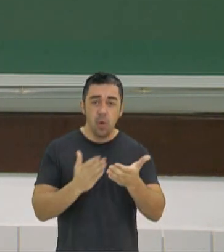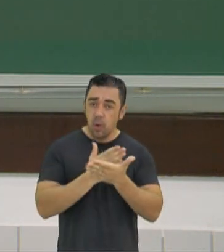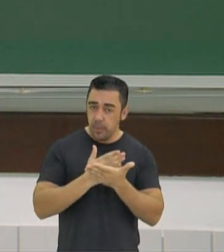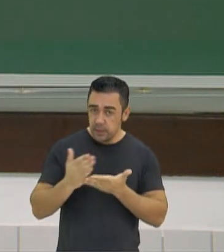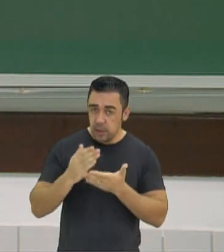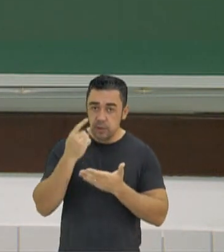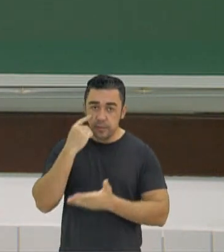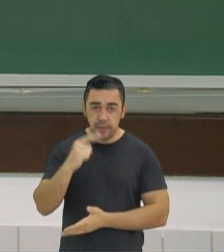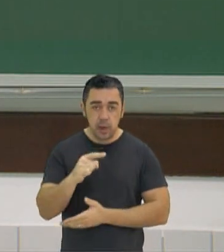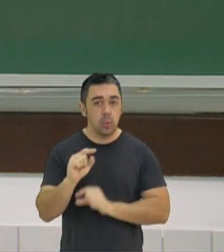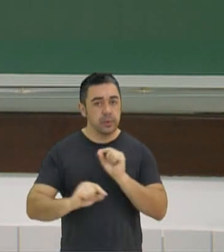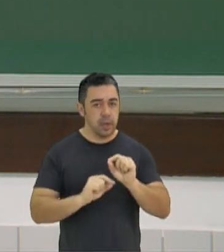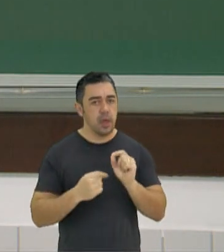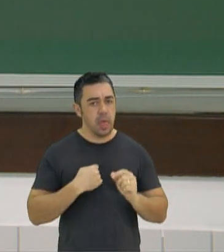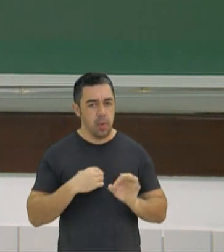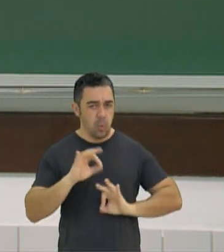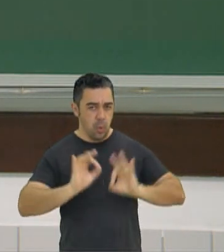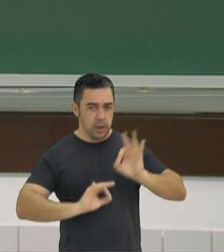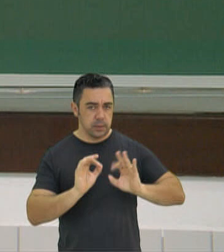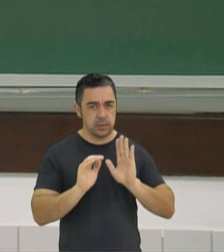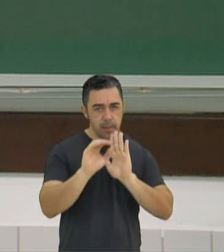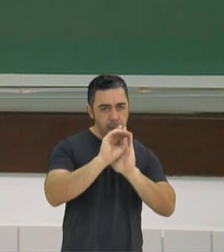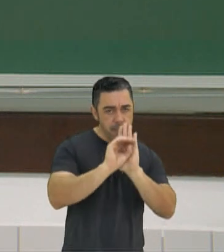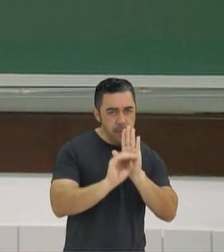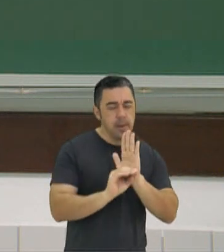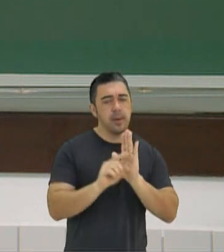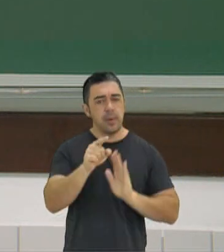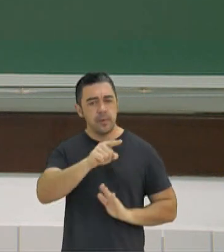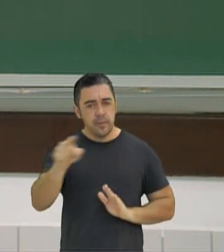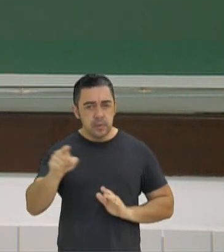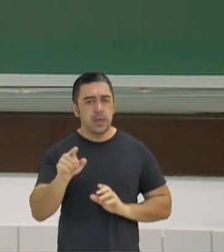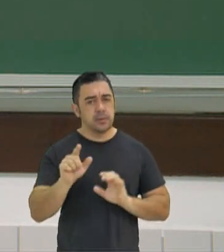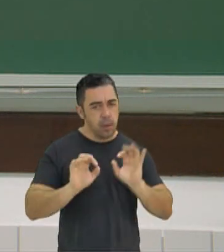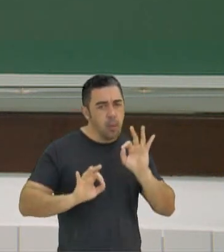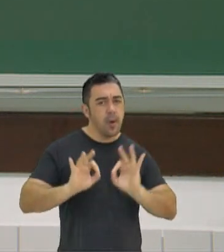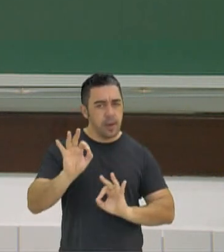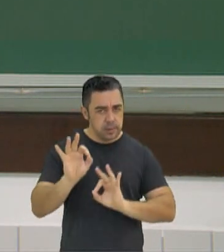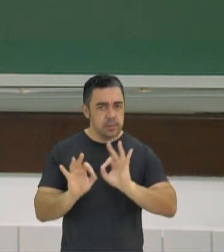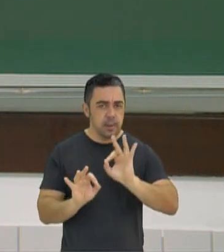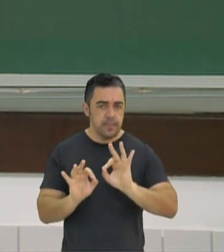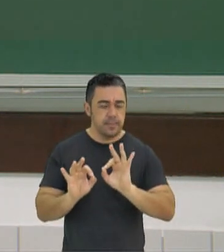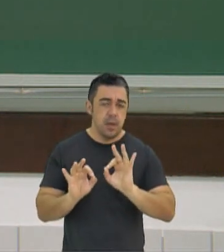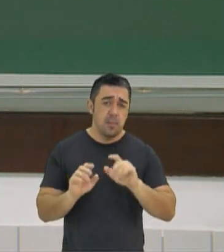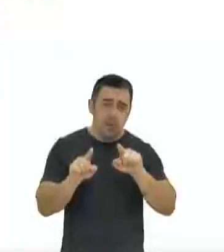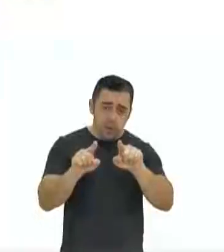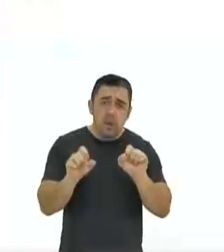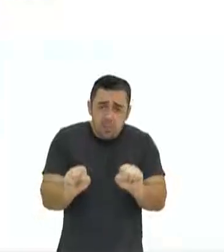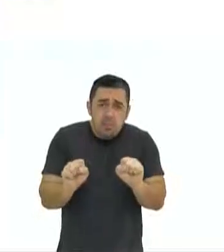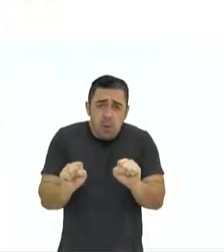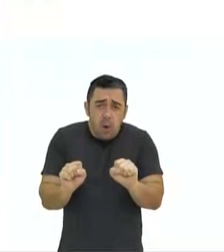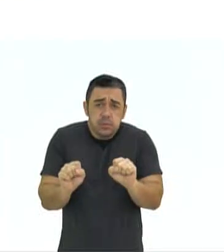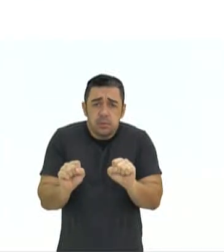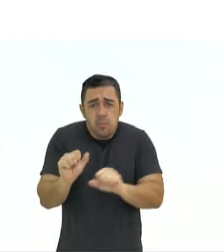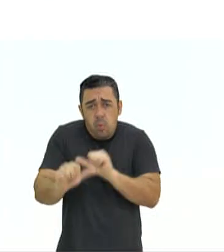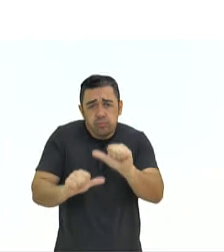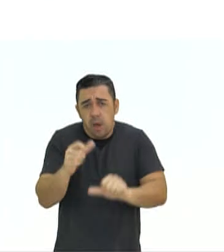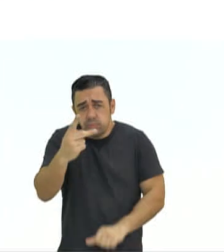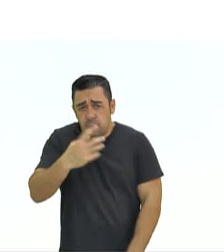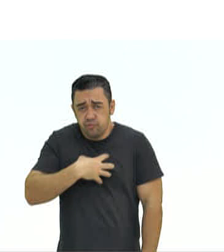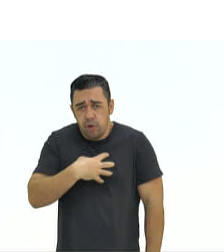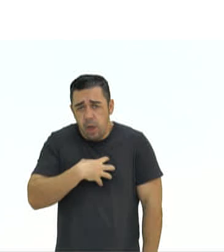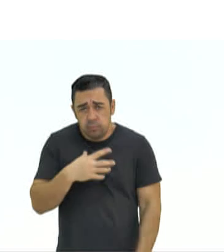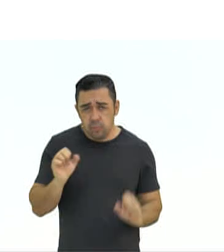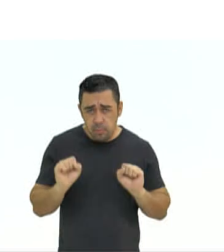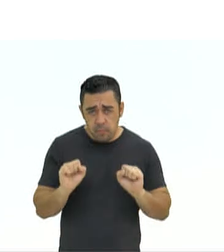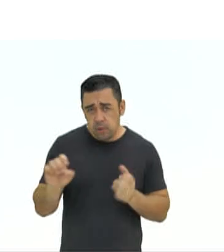eu fiz uma ordem para que a gente tenha uma sequência mais ou menos organizada. Não significa que vocês devem segui-la, porque cada